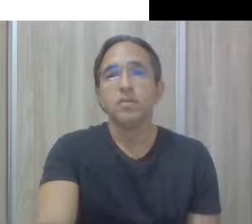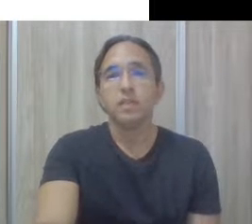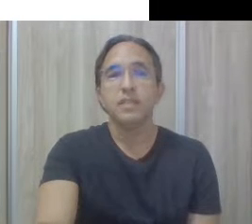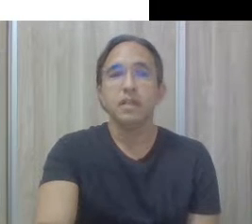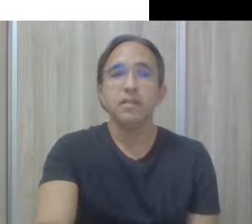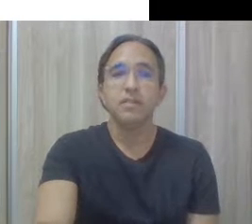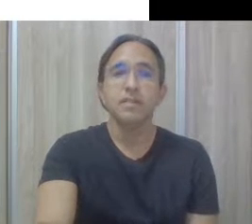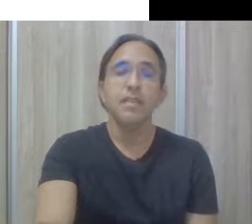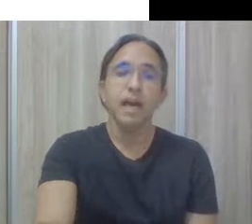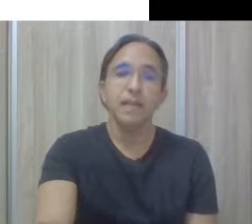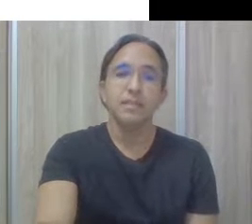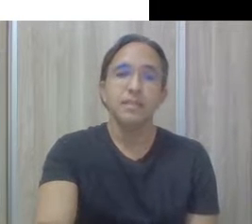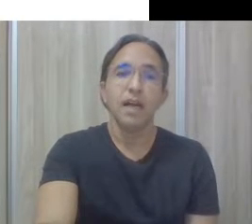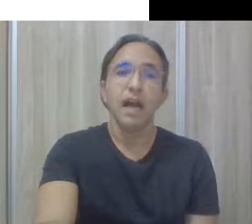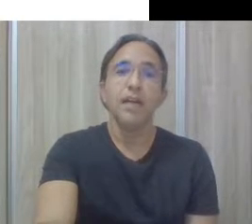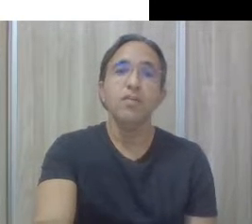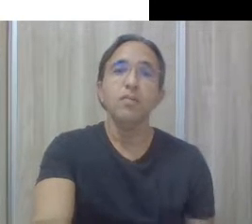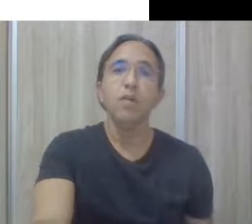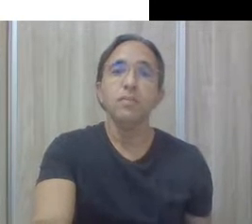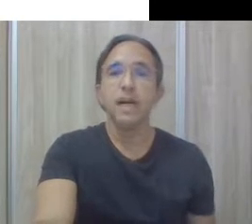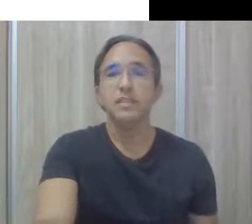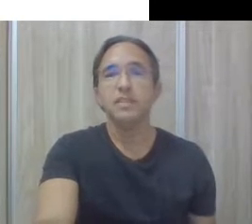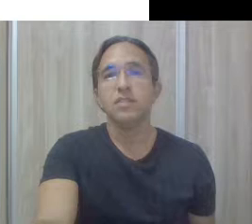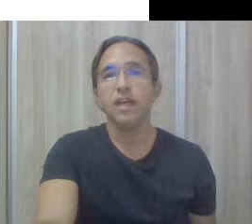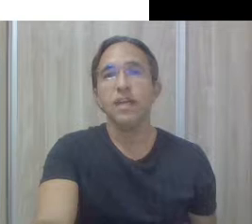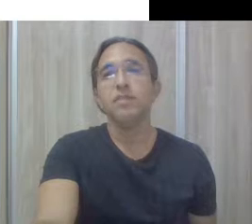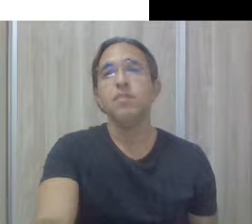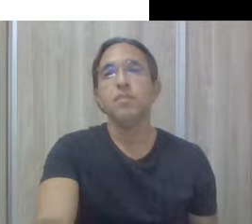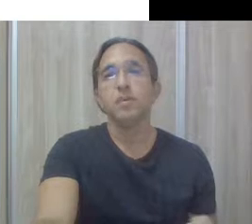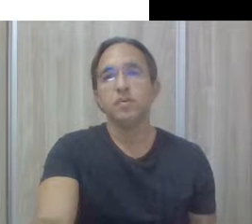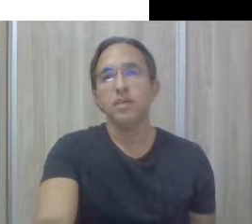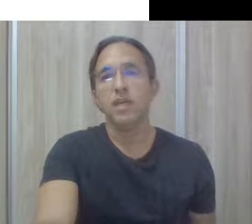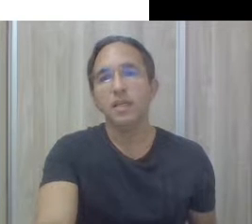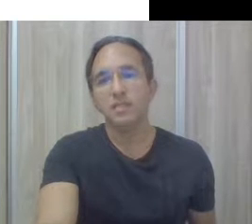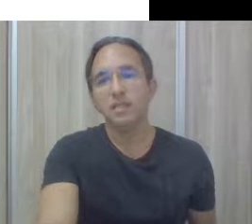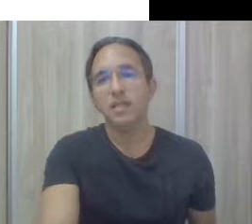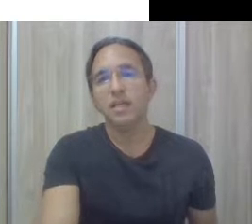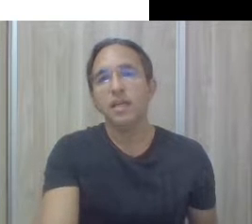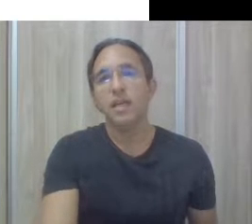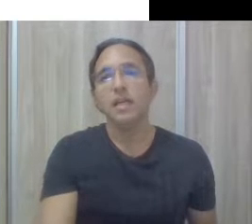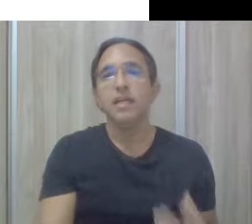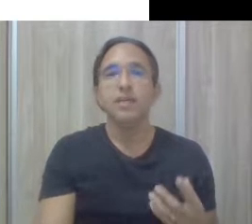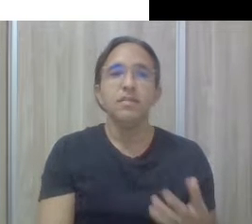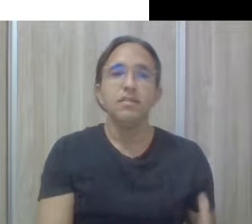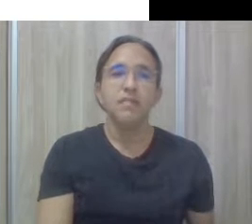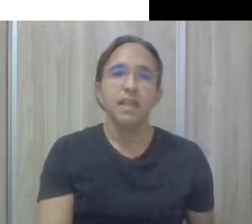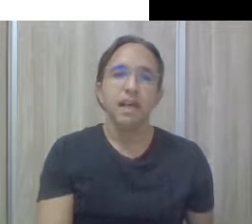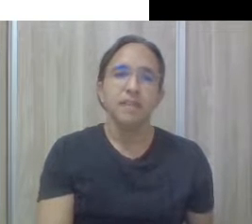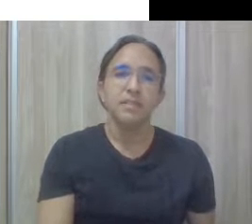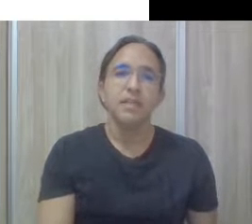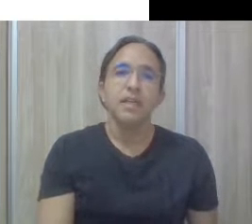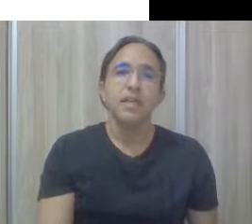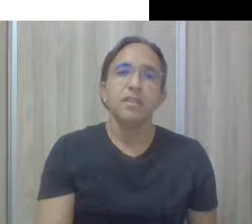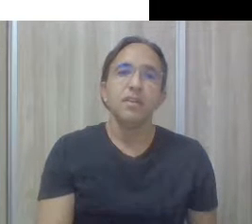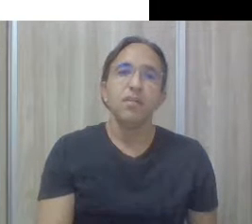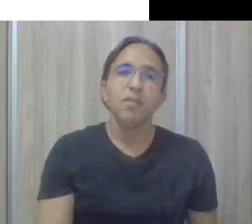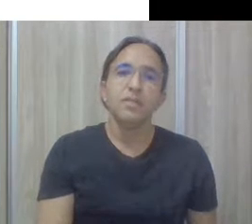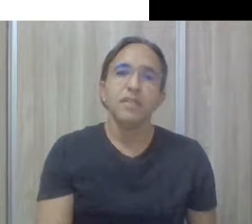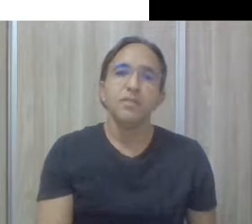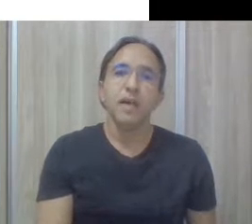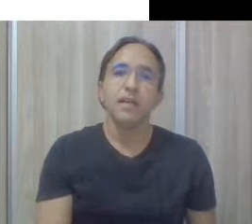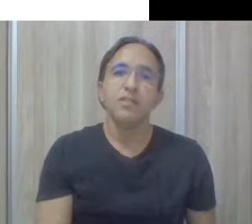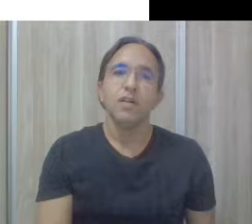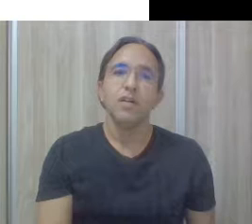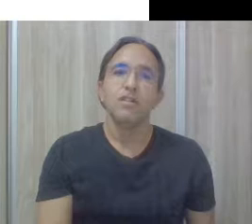língua portuguesa e a língua de sinais. Aí o nome já diz, é língua portuguesa e língua de sinais. Então, como